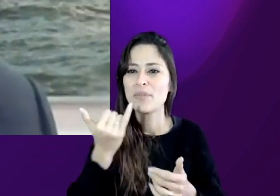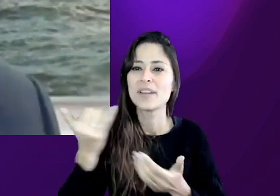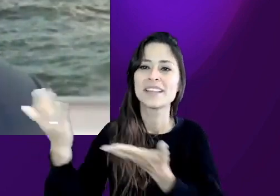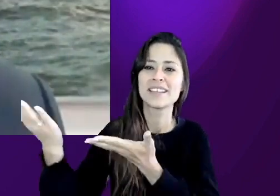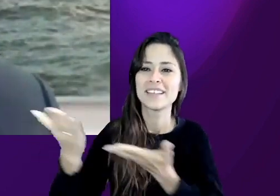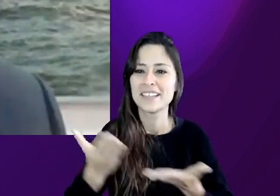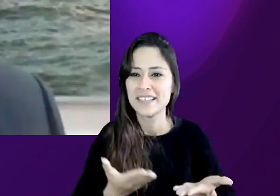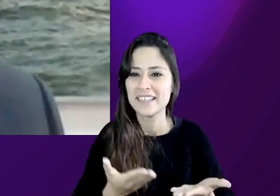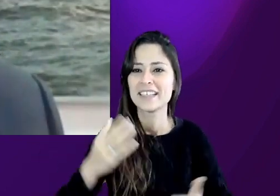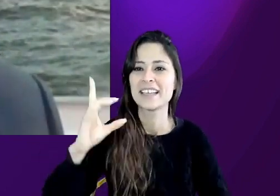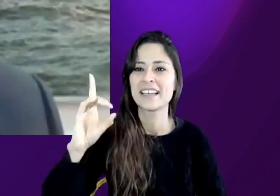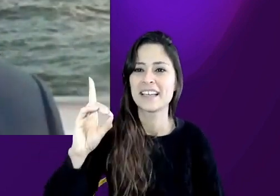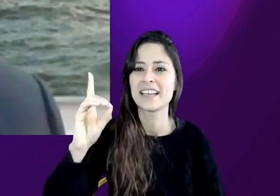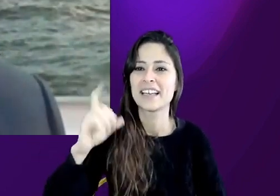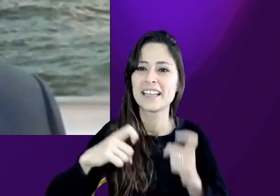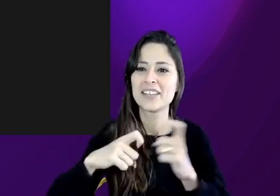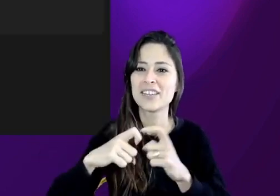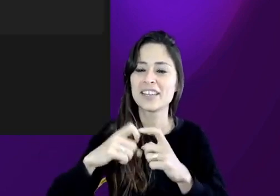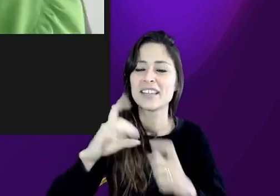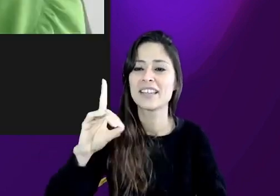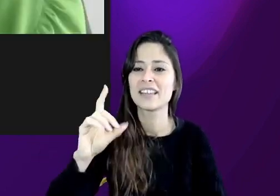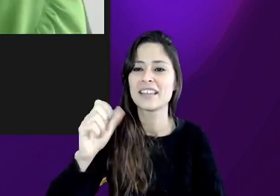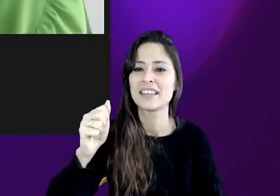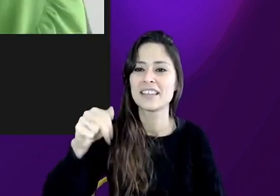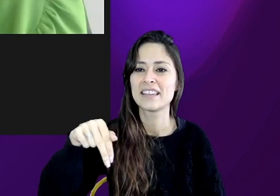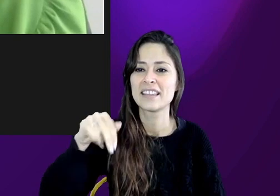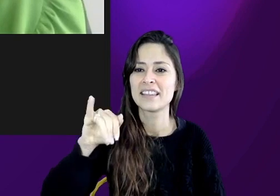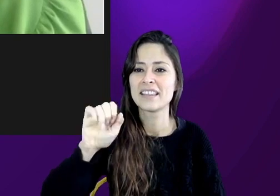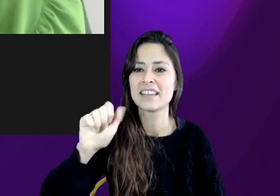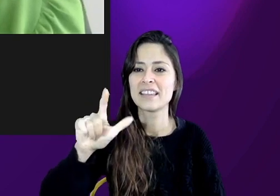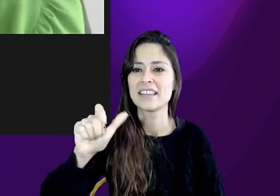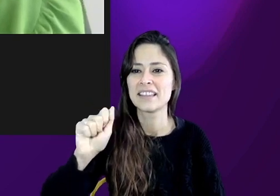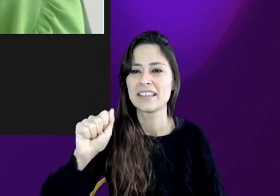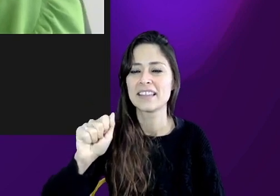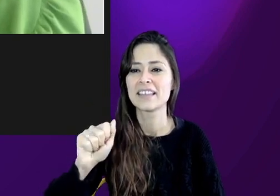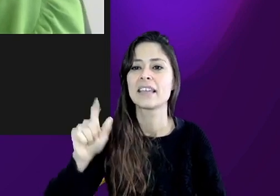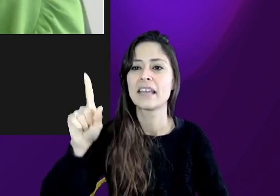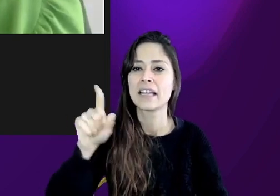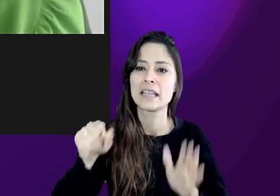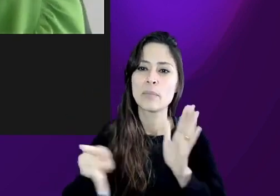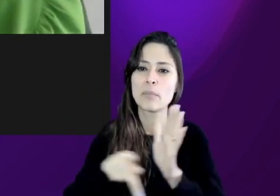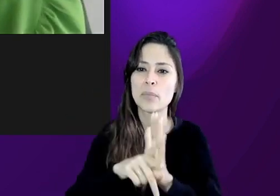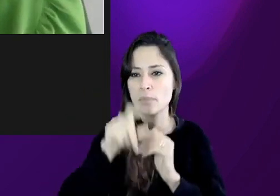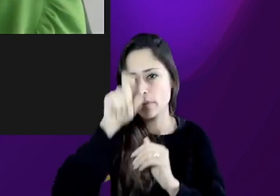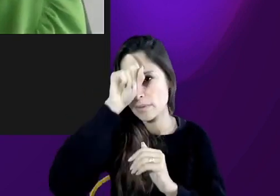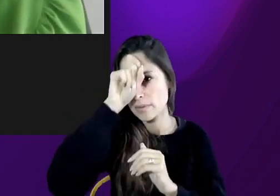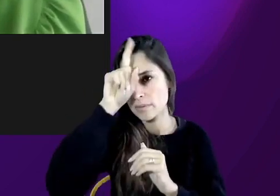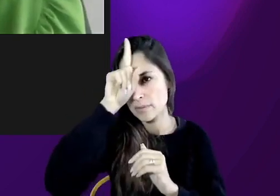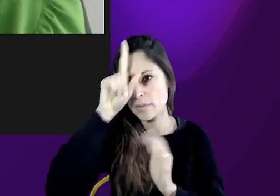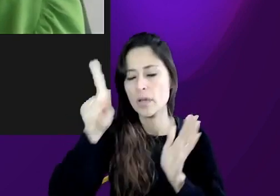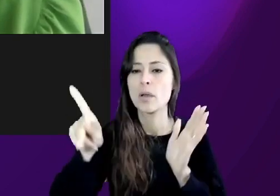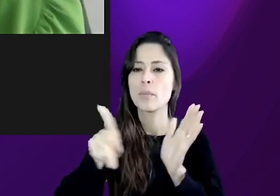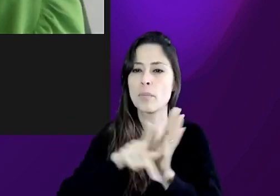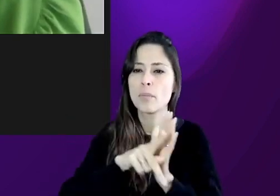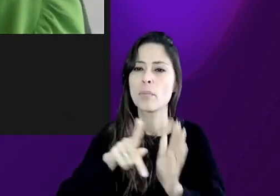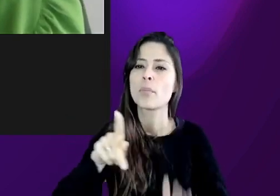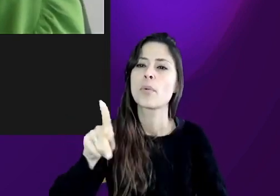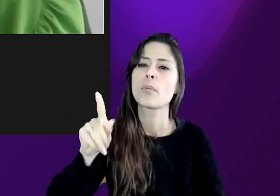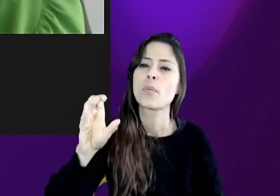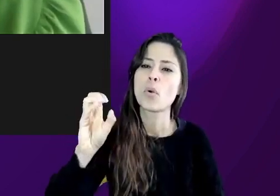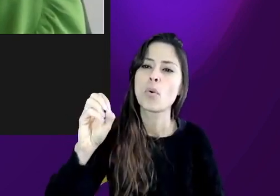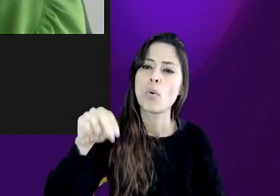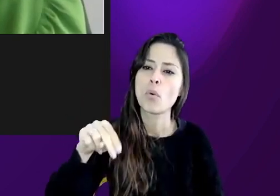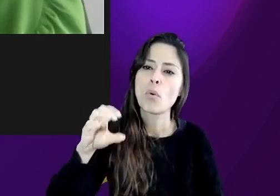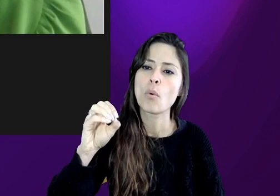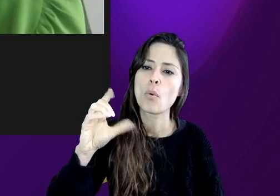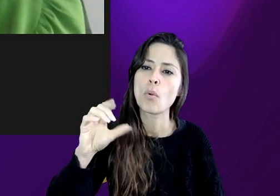Pezzuti, que é a coordenadora do Grupo de Tumores Gastrointestinal do Américas Oncologia São Paulo, vai falar para a gente sobre a